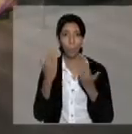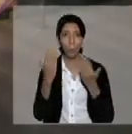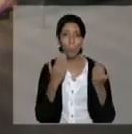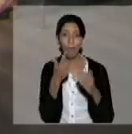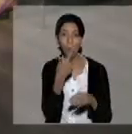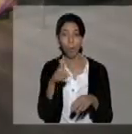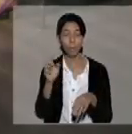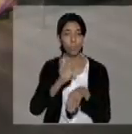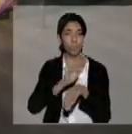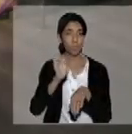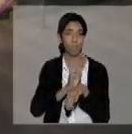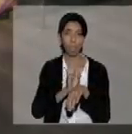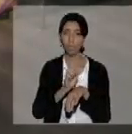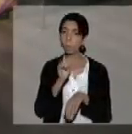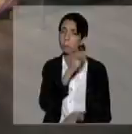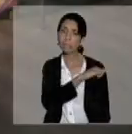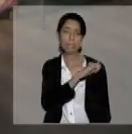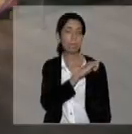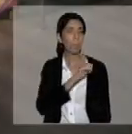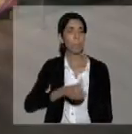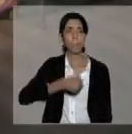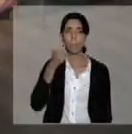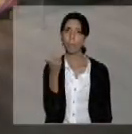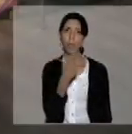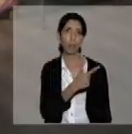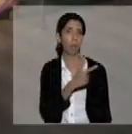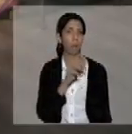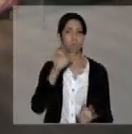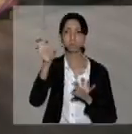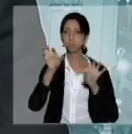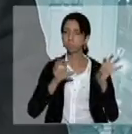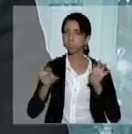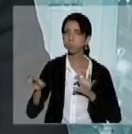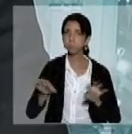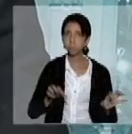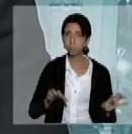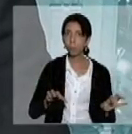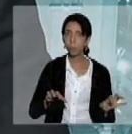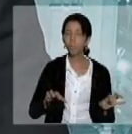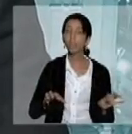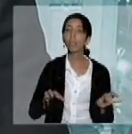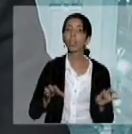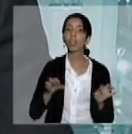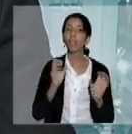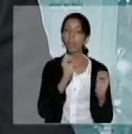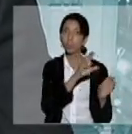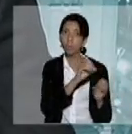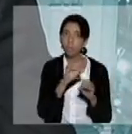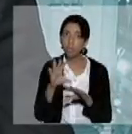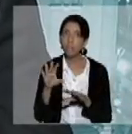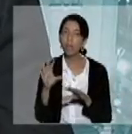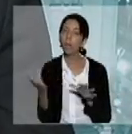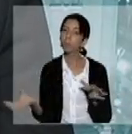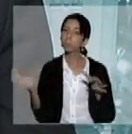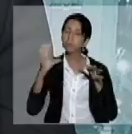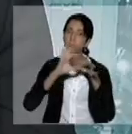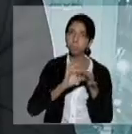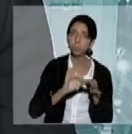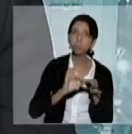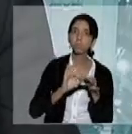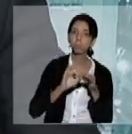com alguns outros estados, está muito mais distribuído. No Rio de Janeiro a gente precisa expandir. Seja a educação